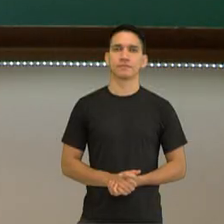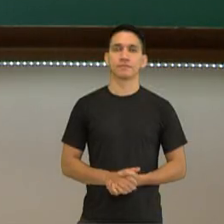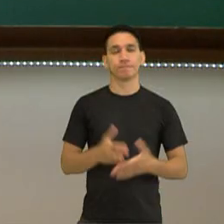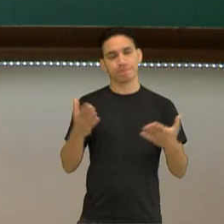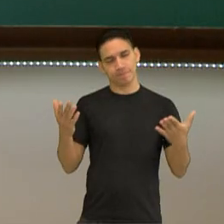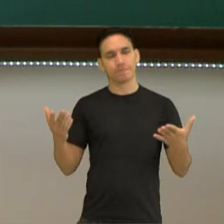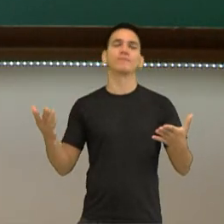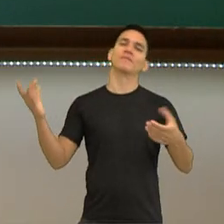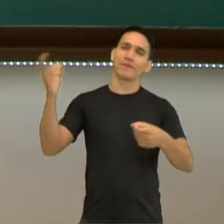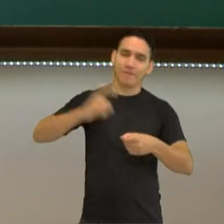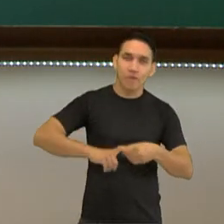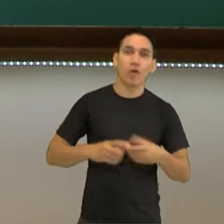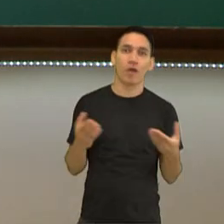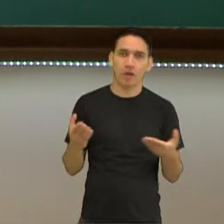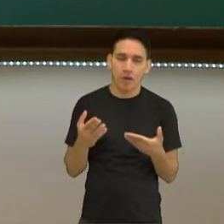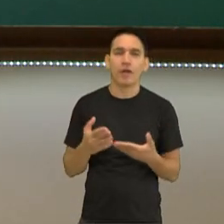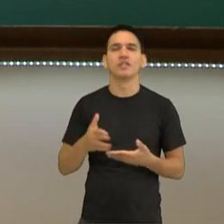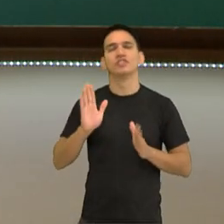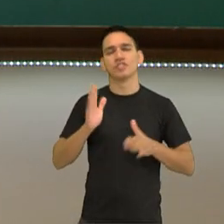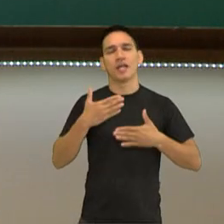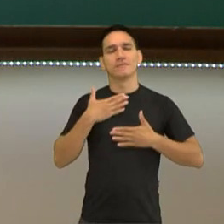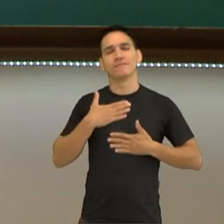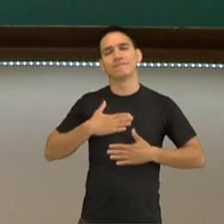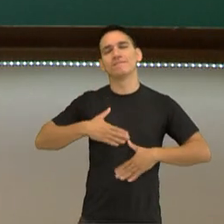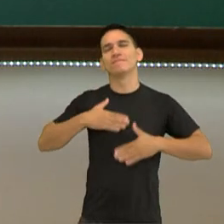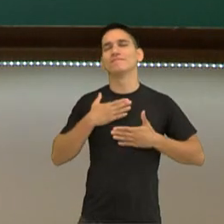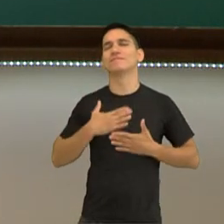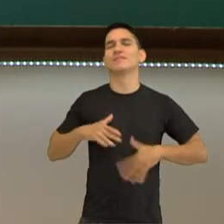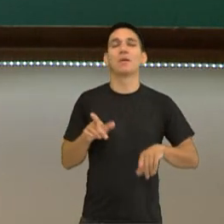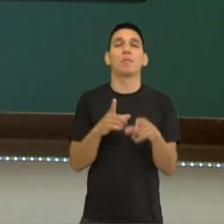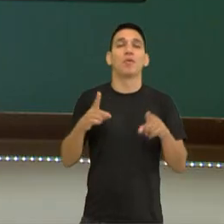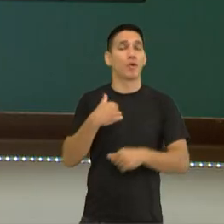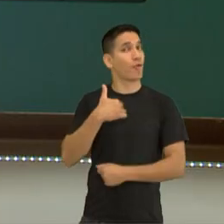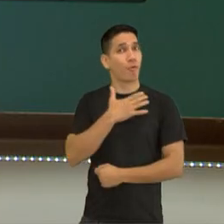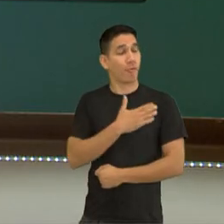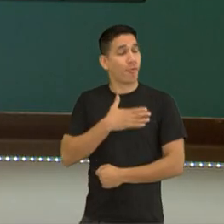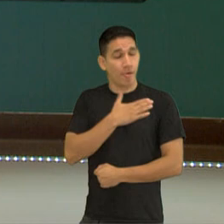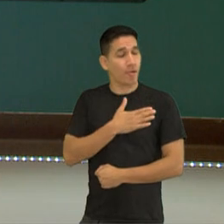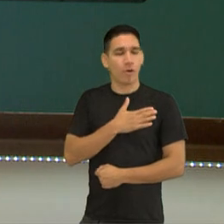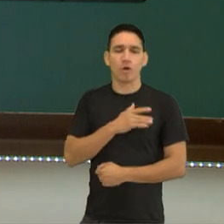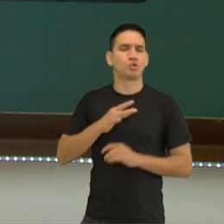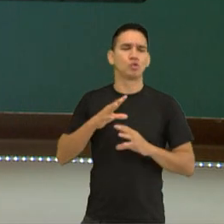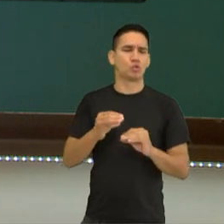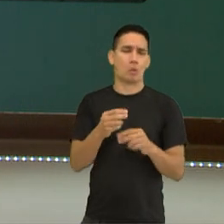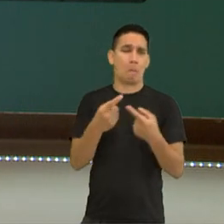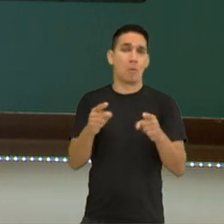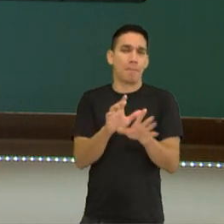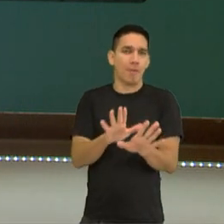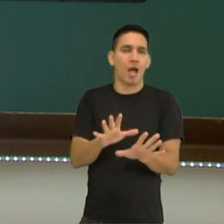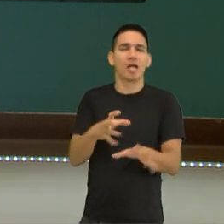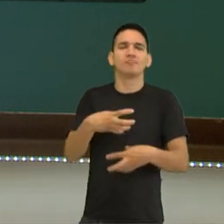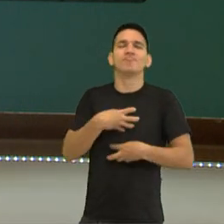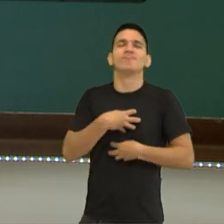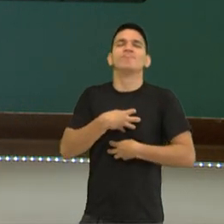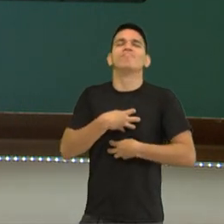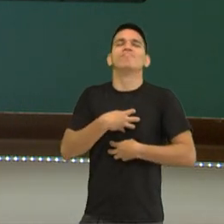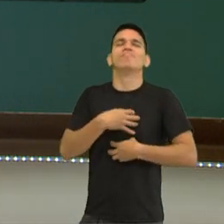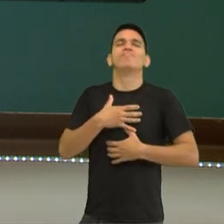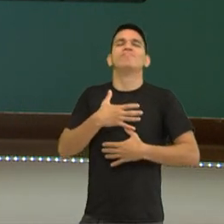Olá pessoal, de volta aqui depois de relaxar com essa música. Nossa, eu gosto de toda a música, mas escutar o